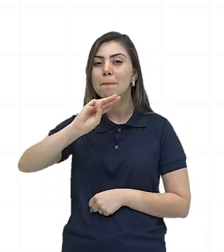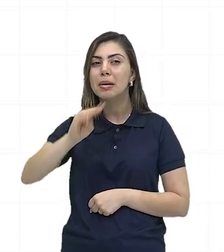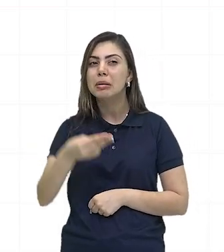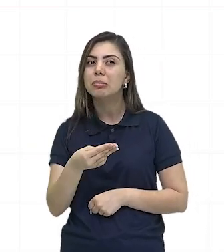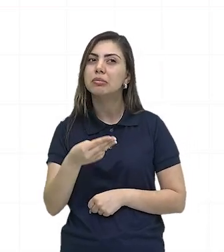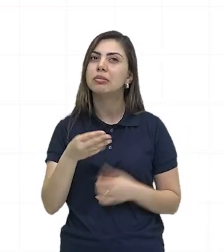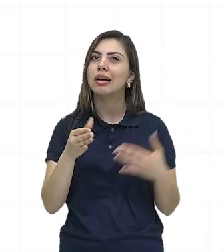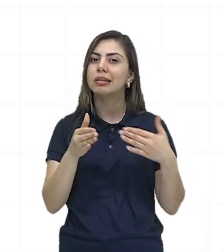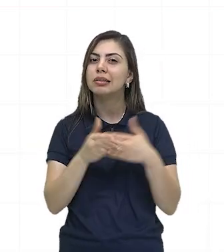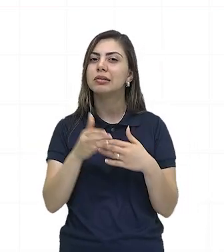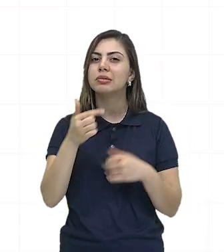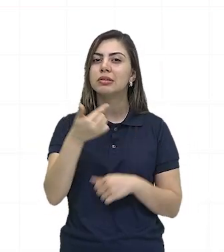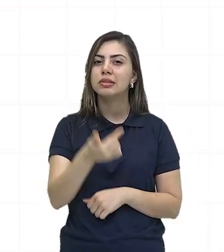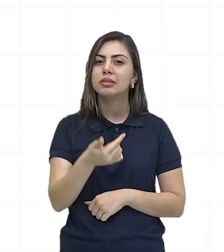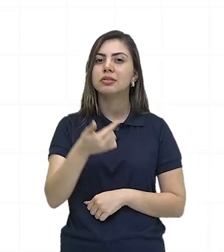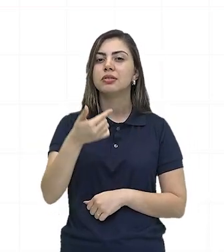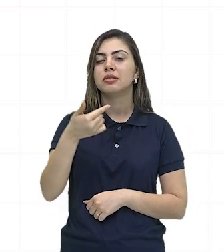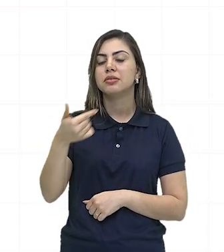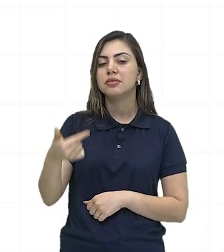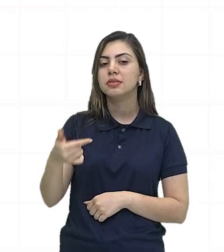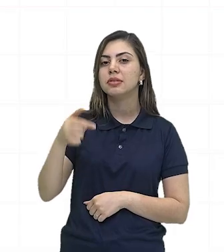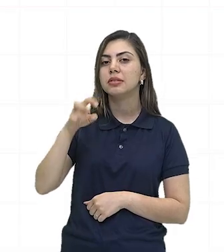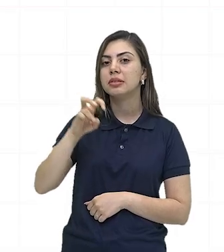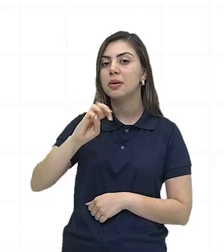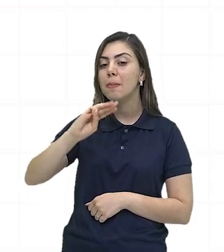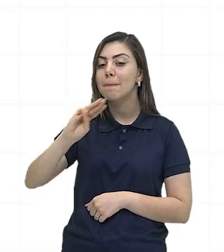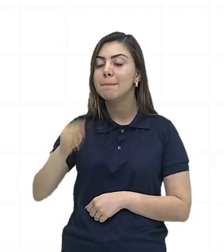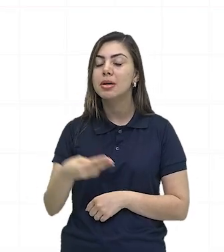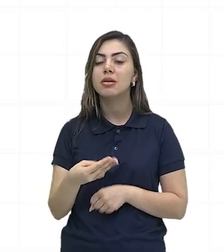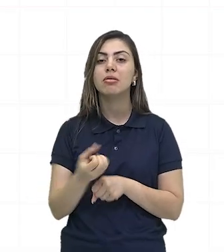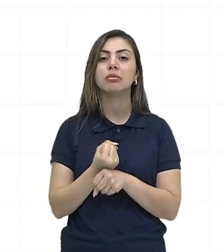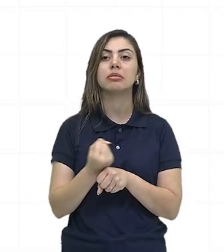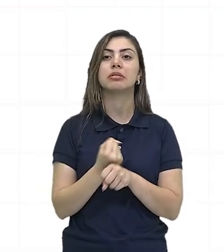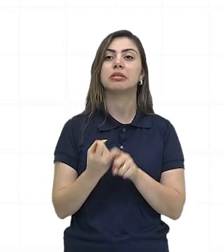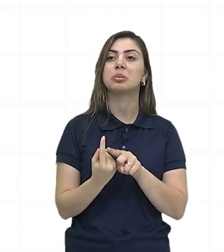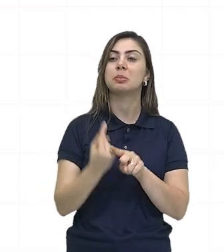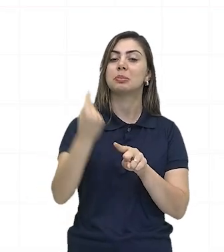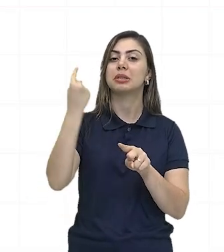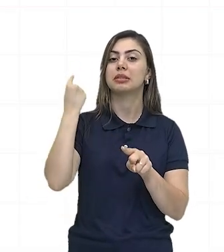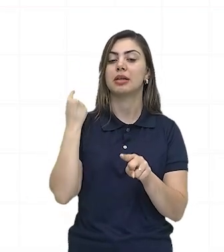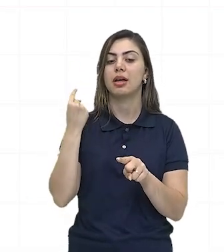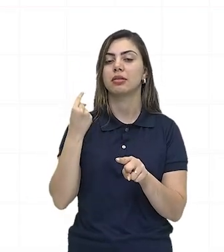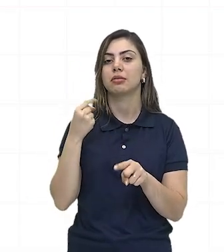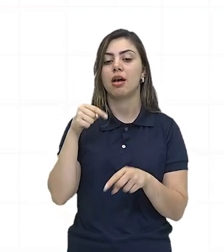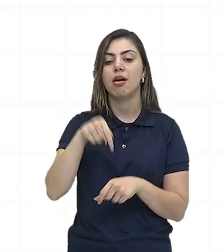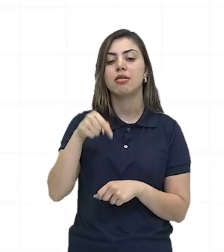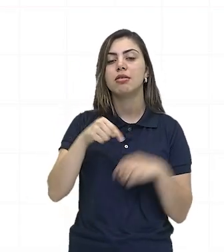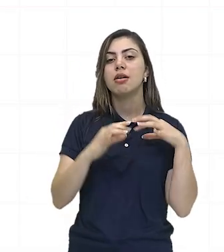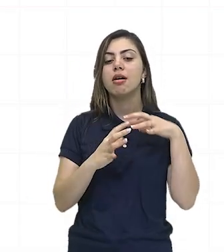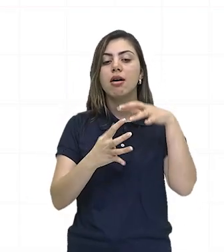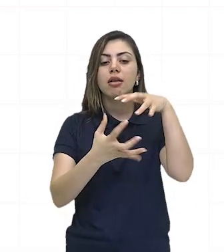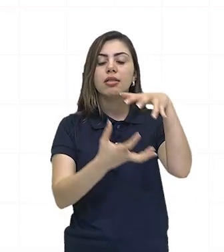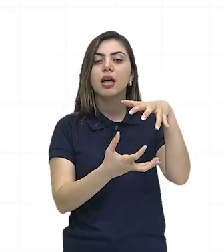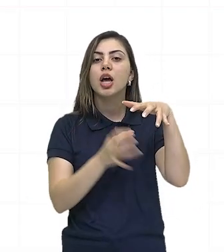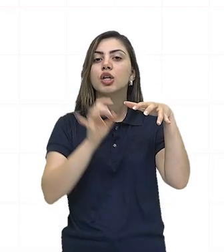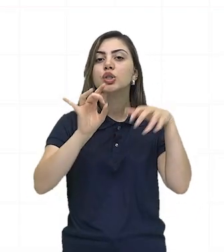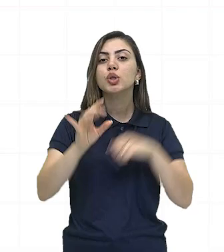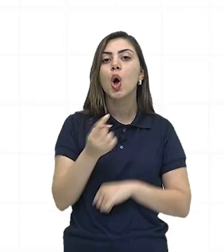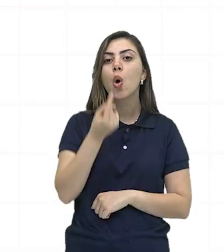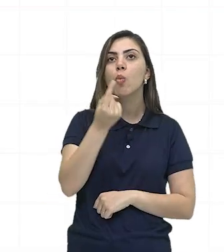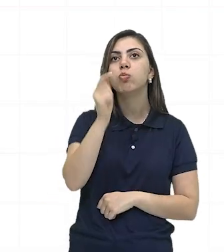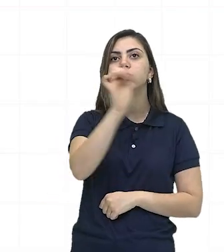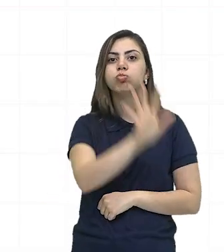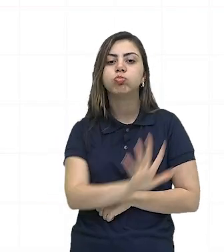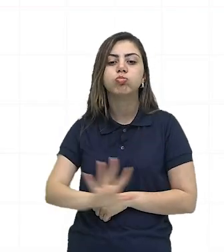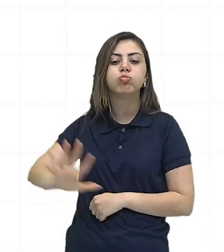200 e 225 milhões de anos, a Terra ela era uma única massa, formada por uma única